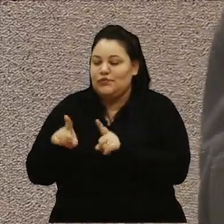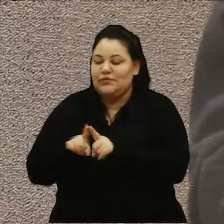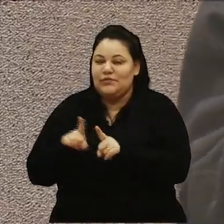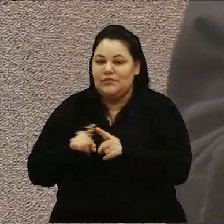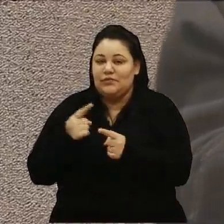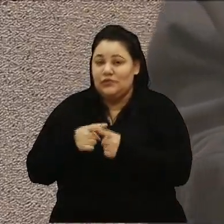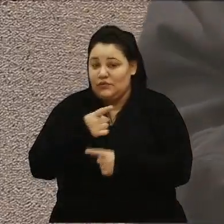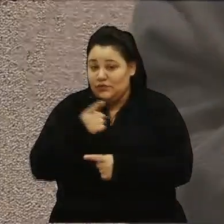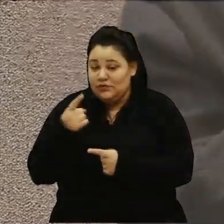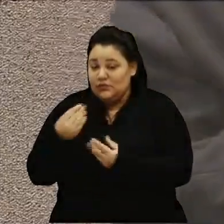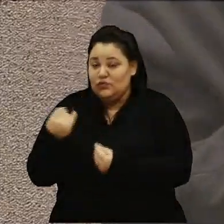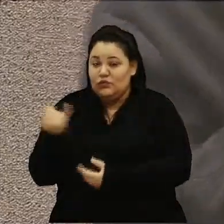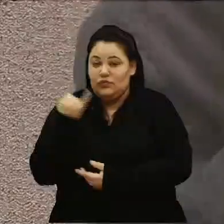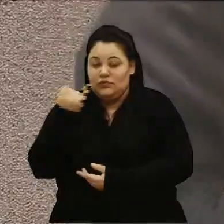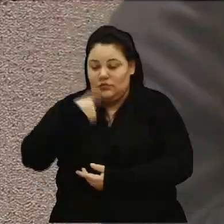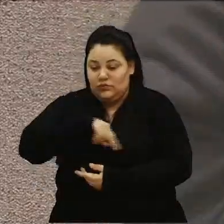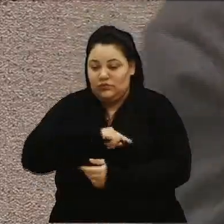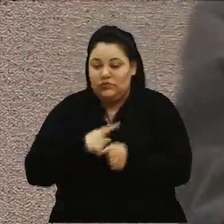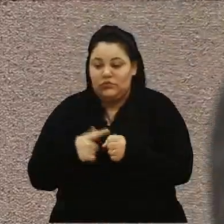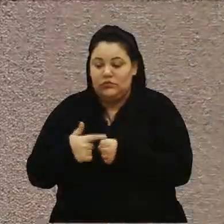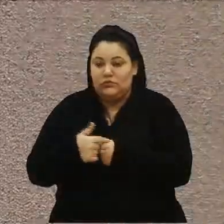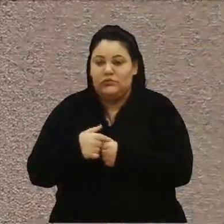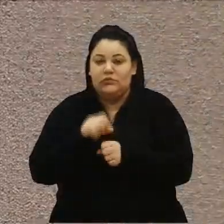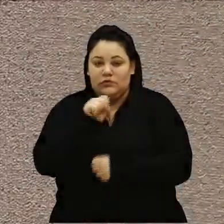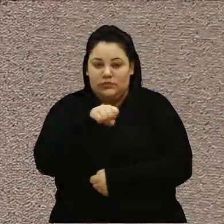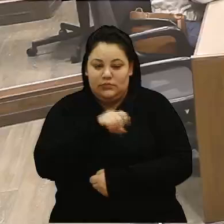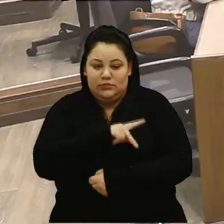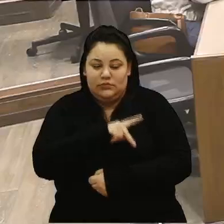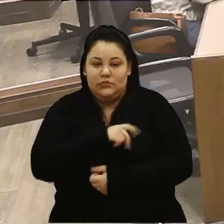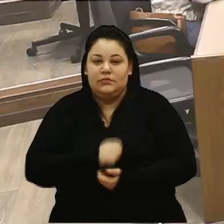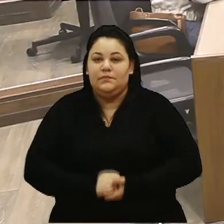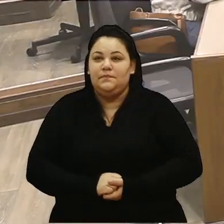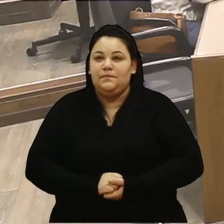vocês são muito importantes para a nossa cidade. Era isso, senhor presidente.